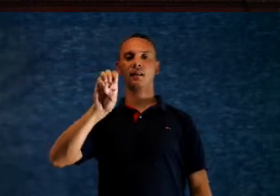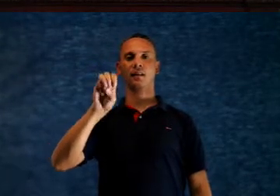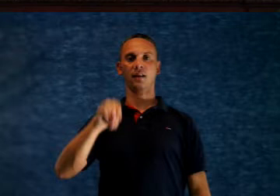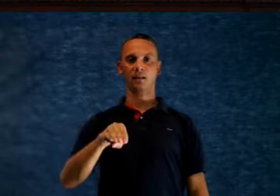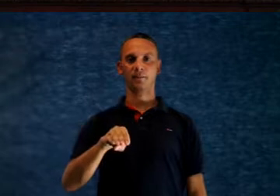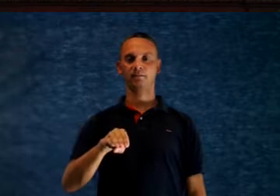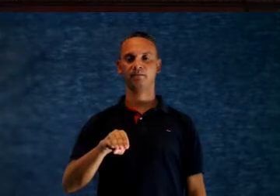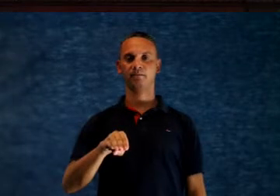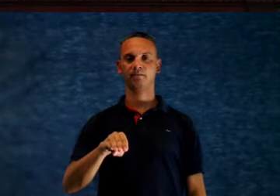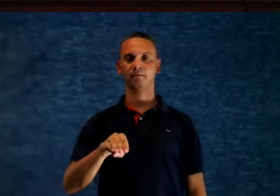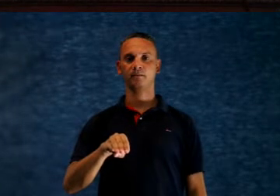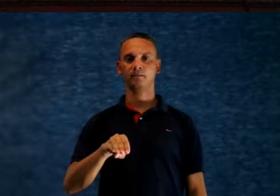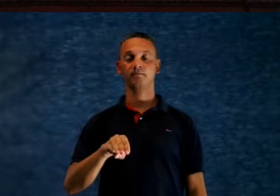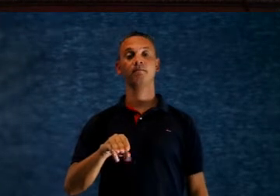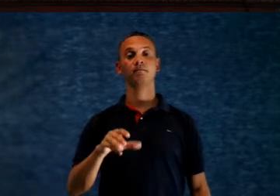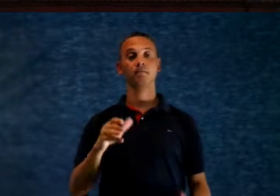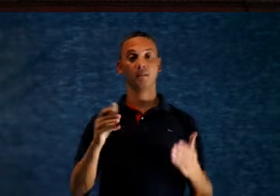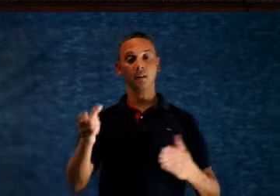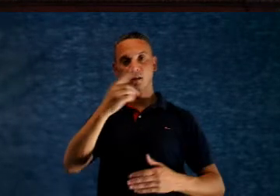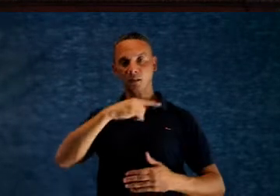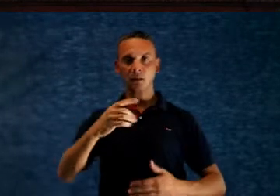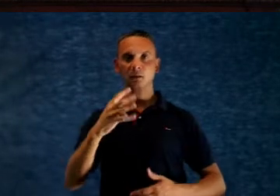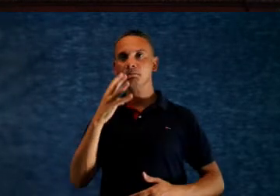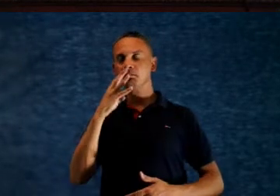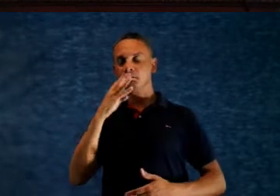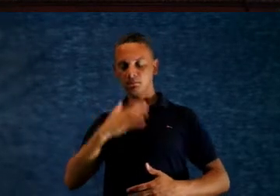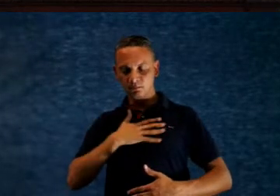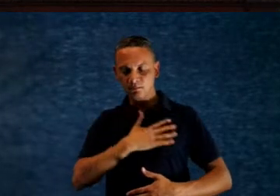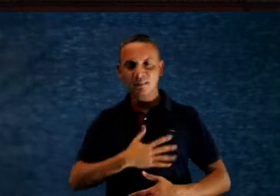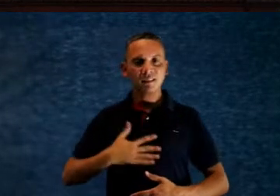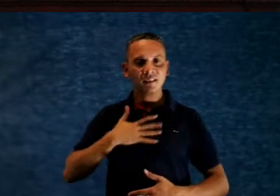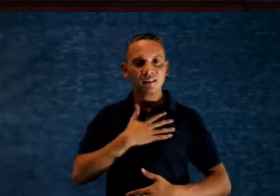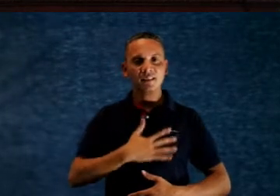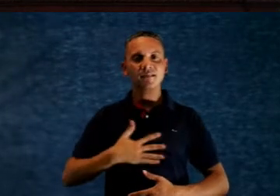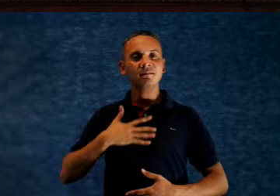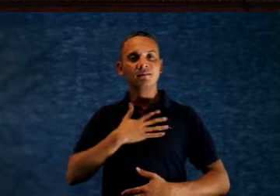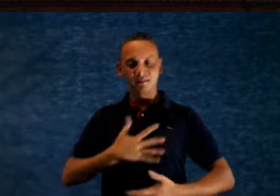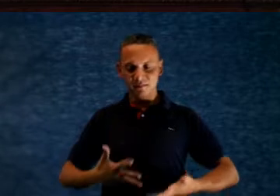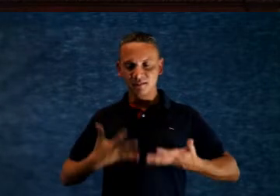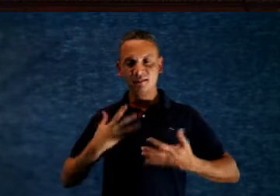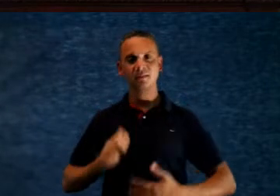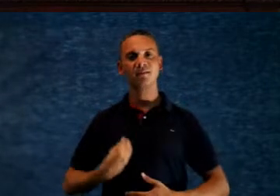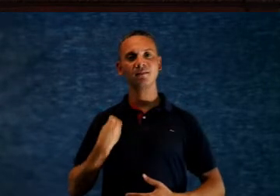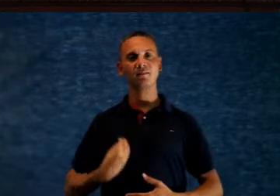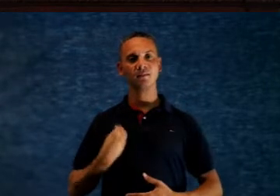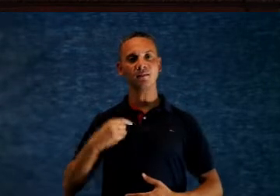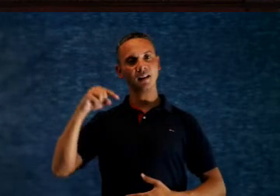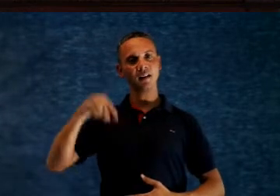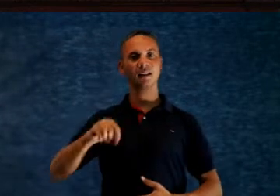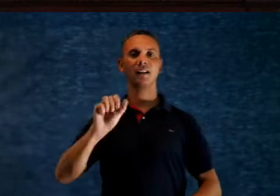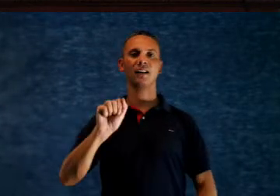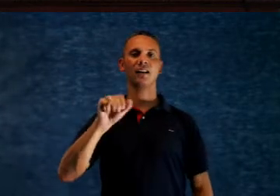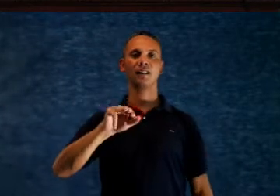Guimarães, que nos honra com a sua presença nos quadros sociais desta